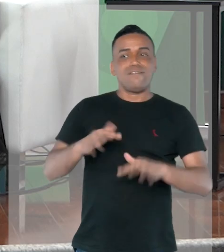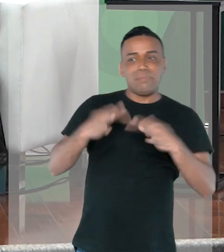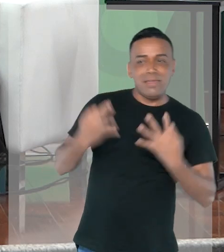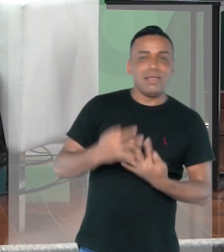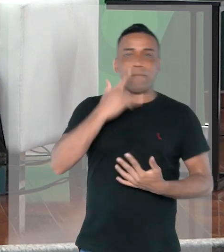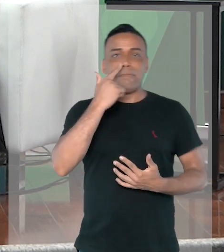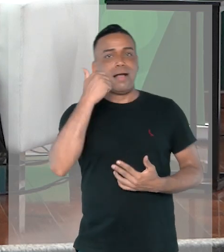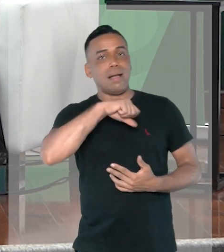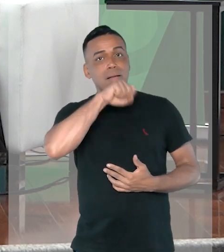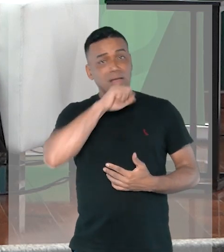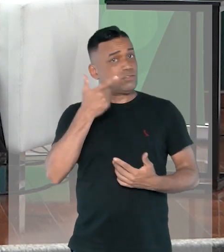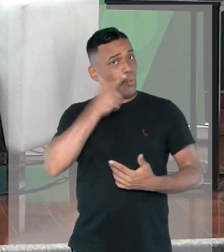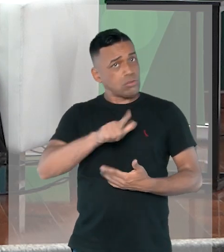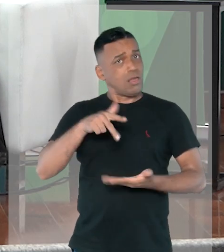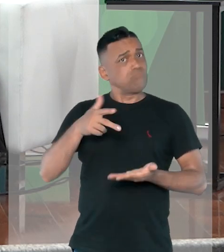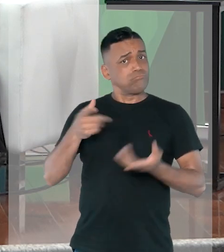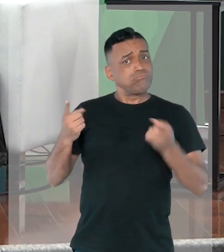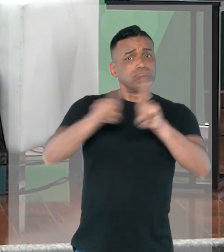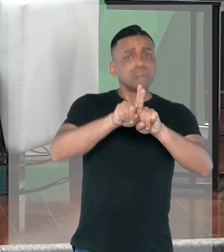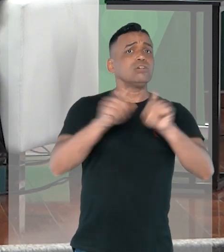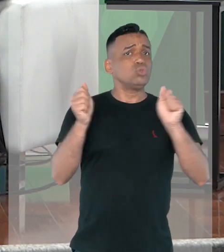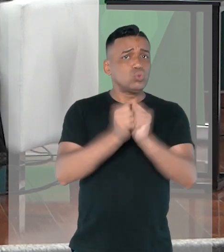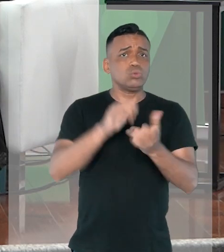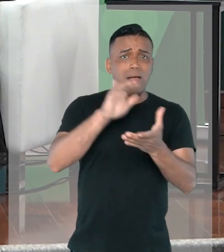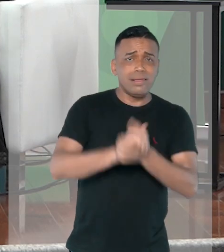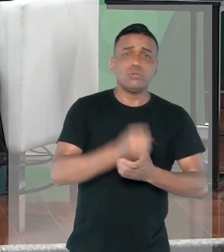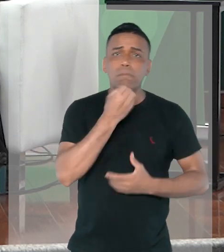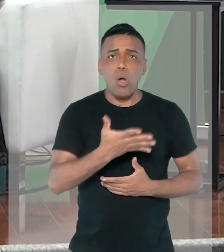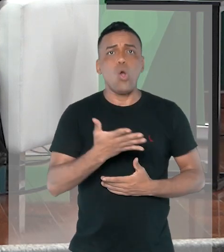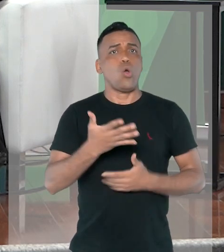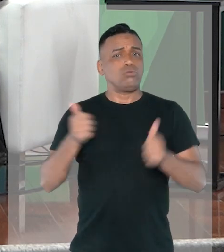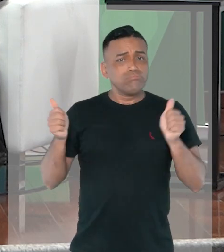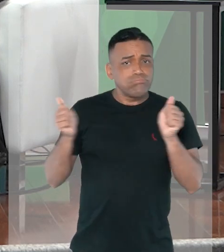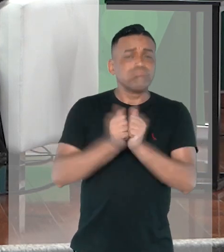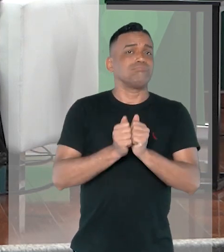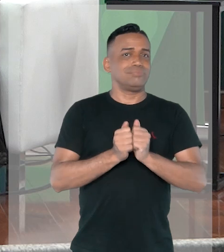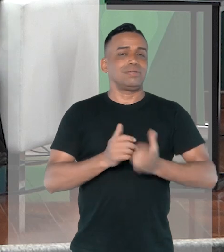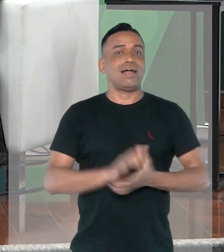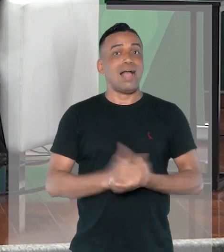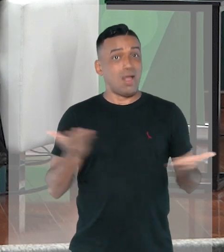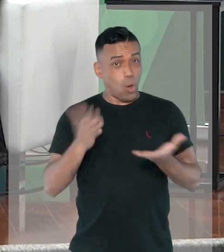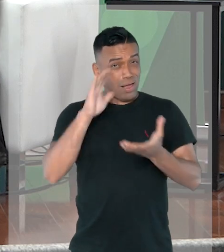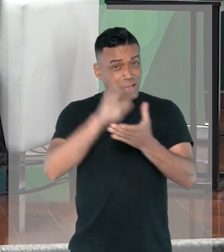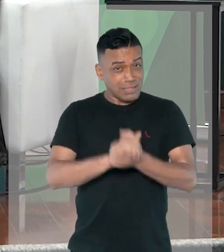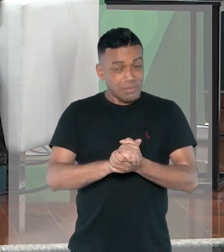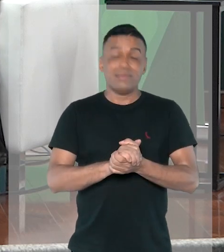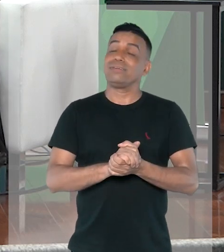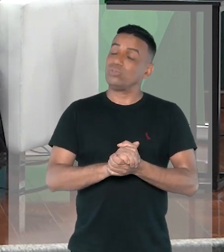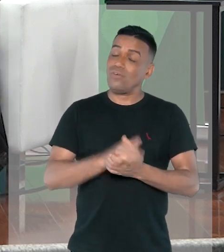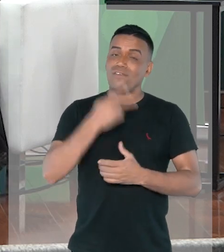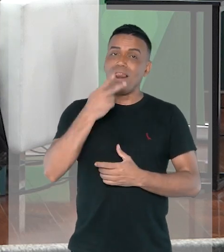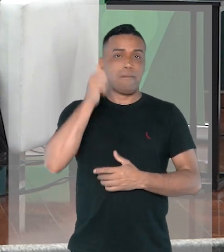que você tinha condições de ser um bom marido, um bom pai, um bom companheiro para essa menina. Agora, casamento é outra coisa. Vamos falar de